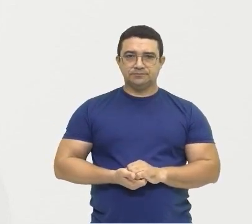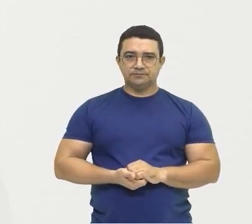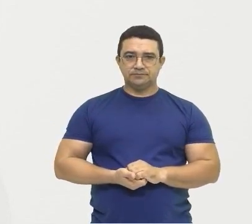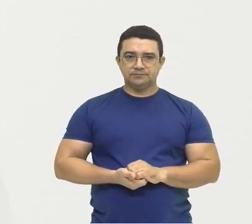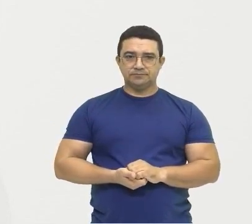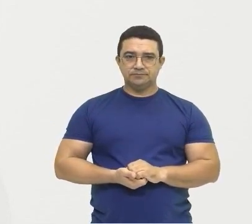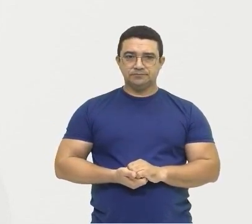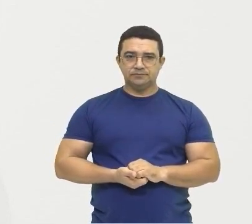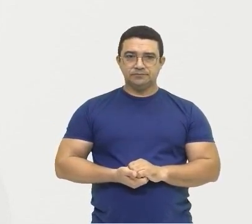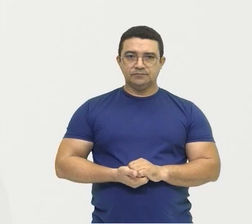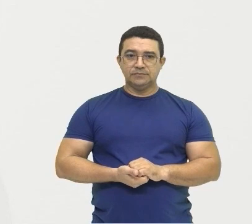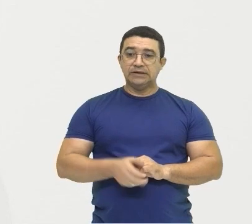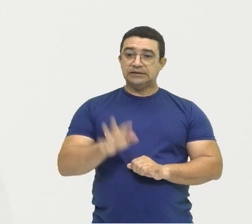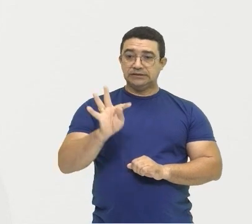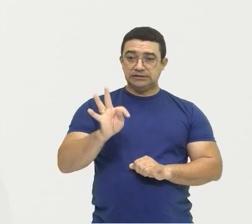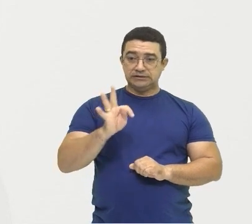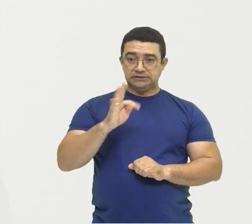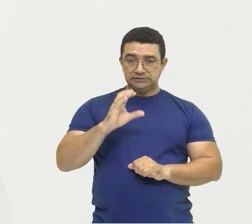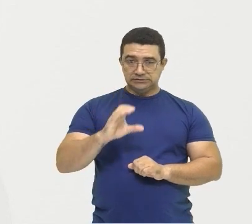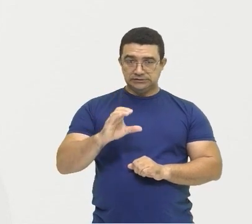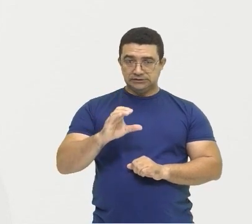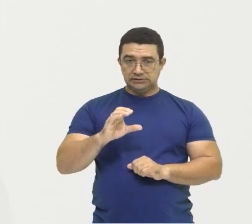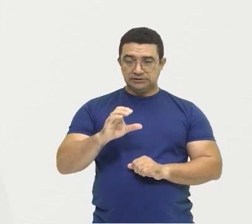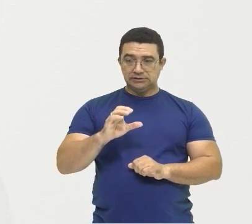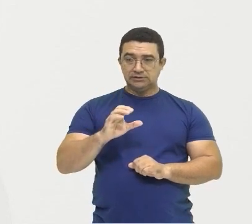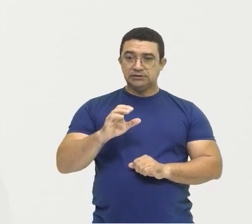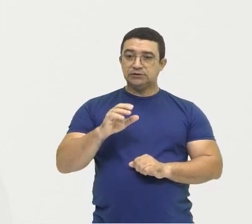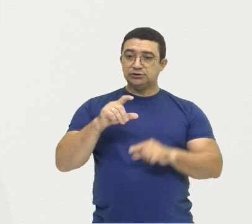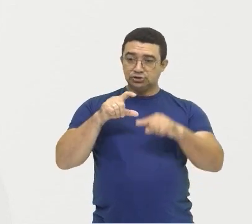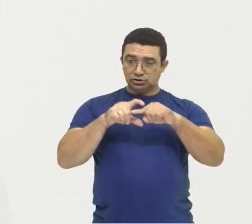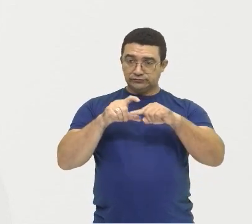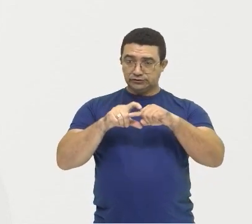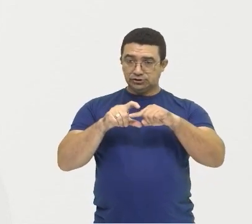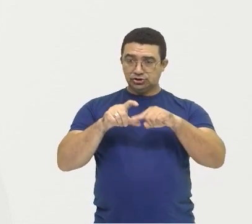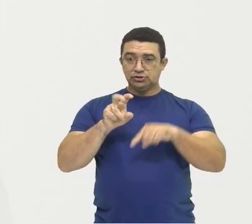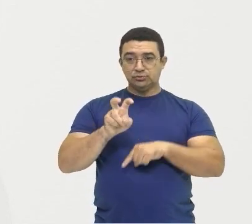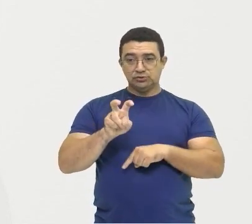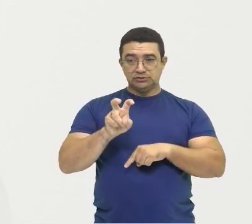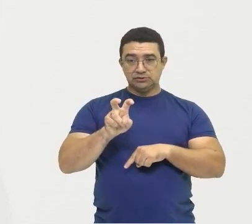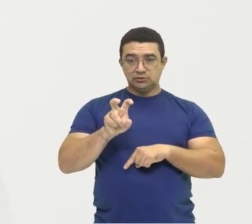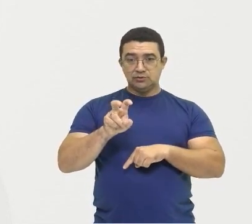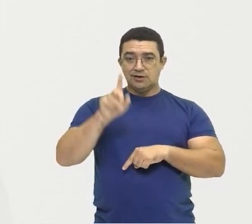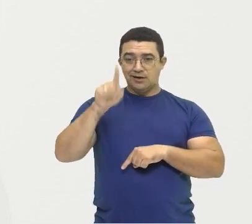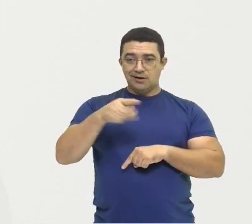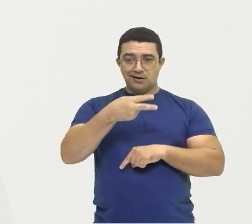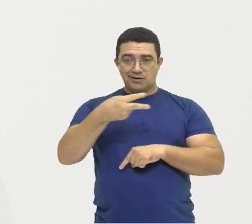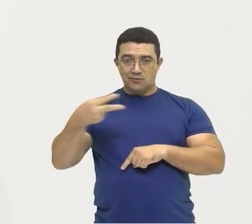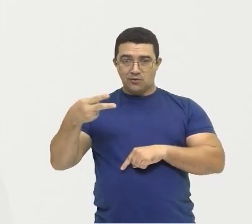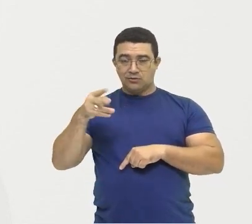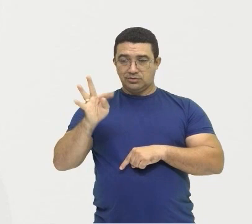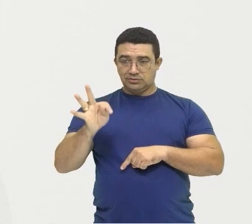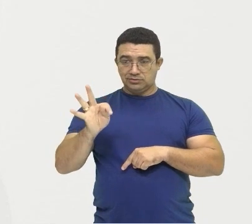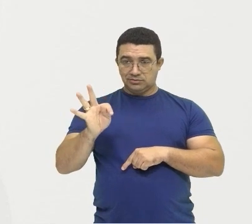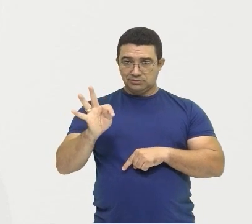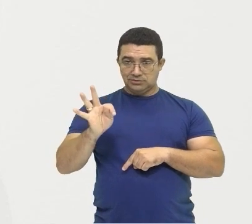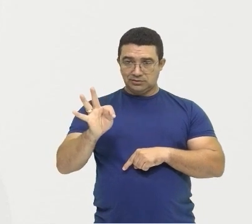que diz que TC sobre 5 é igual a